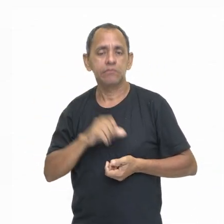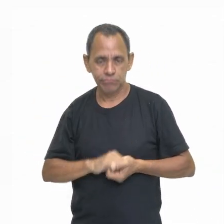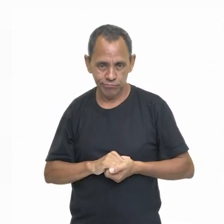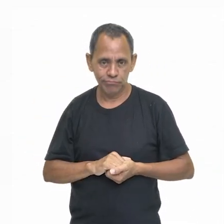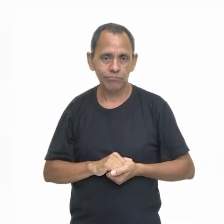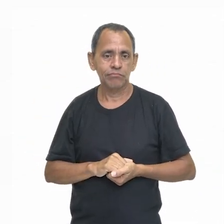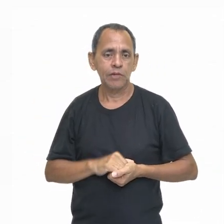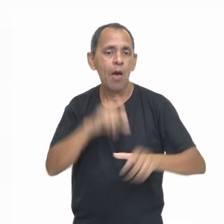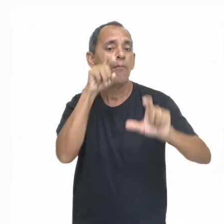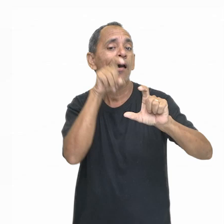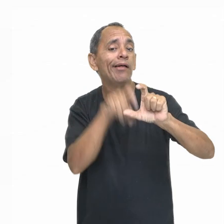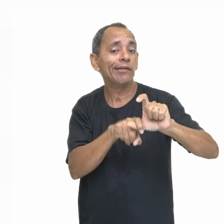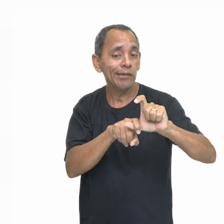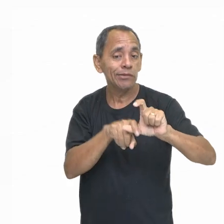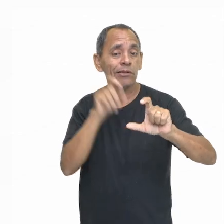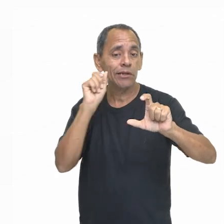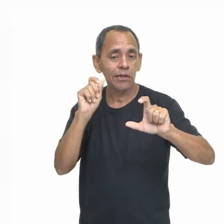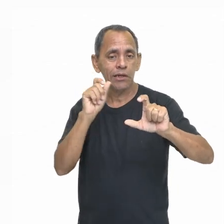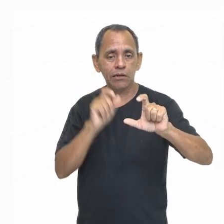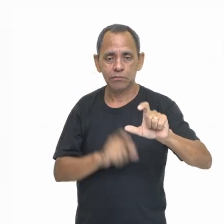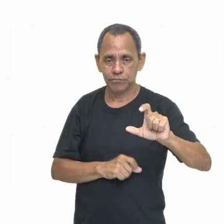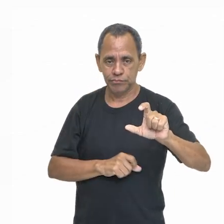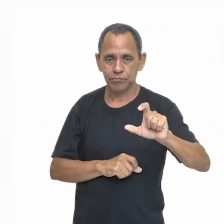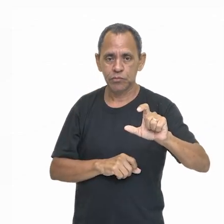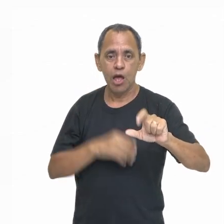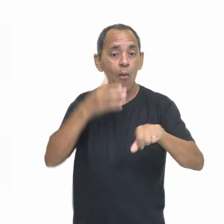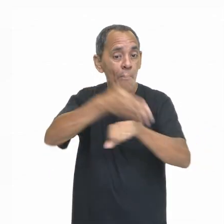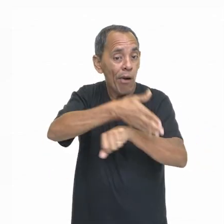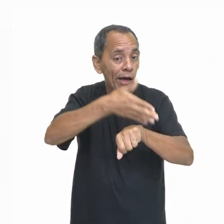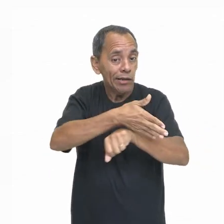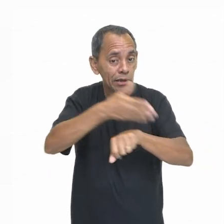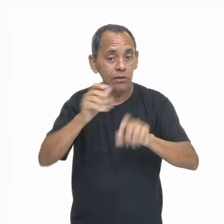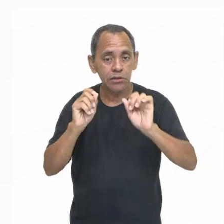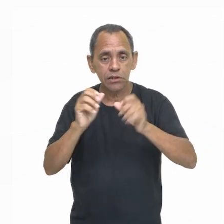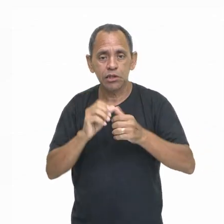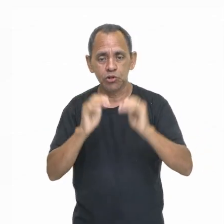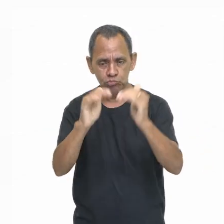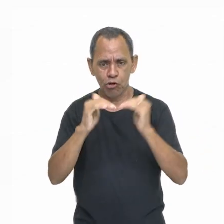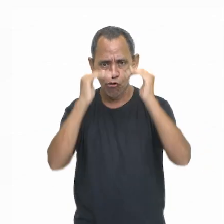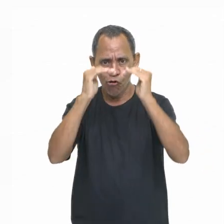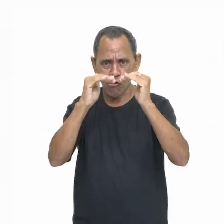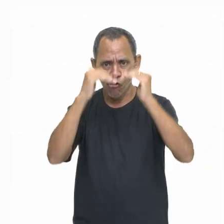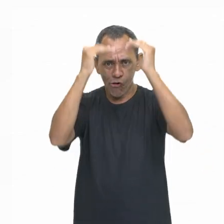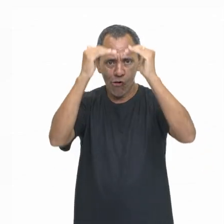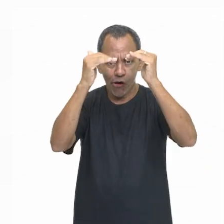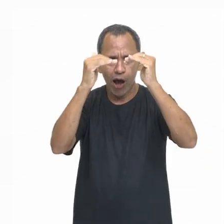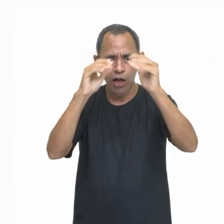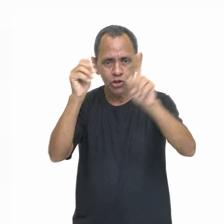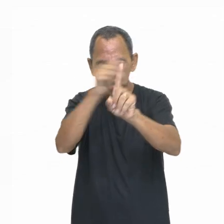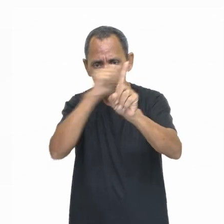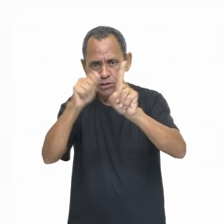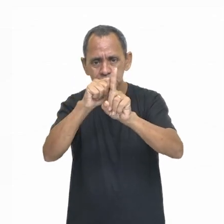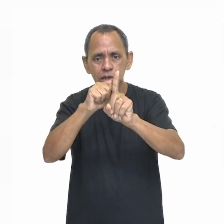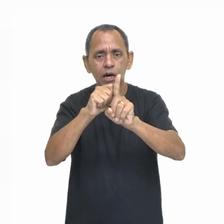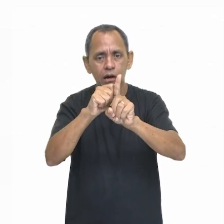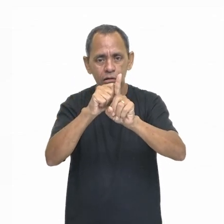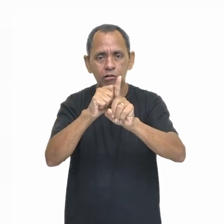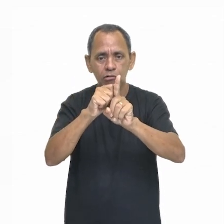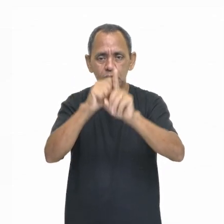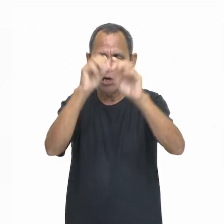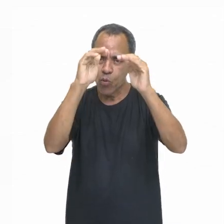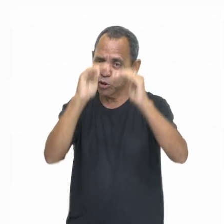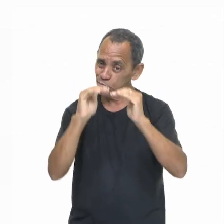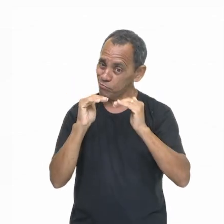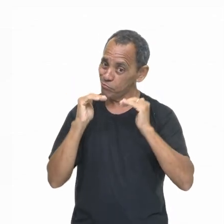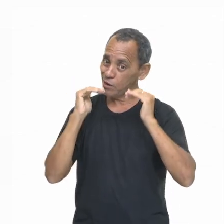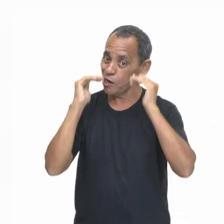eu não tenho relações, né, sociais, principalmente sociais, né, com você. tá? E aqui